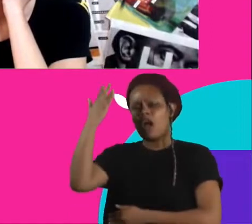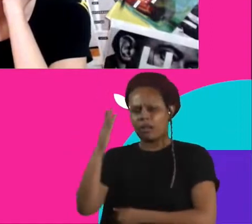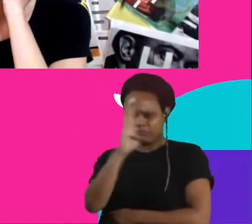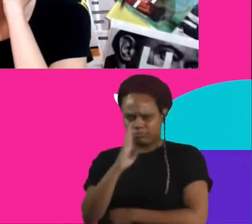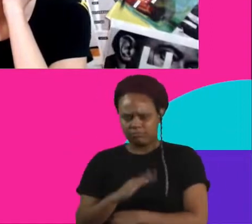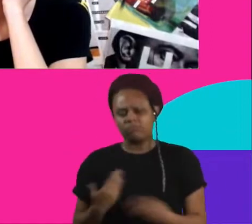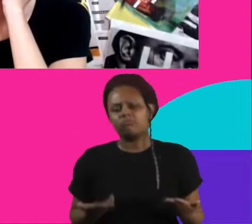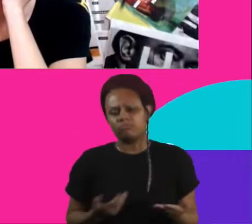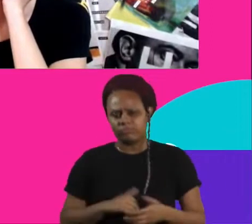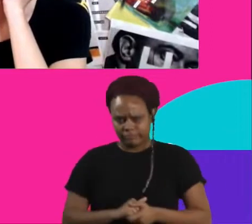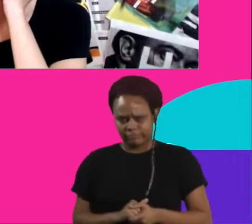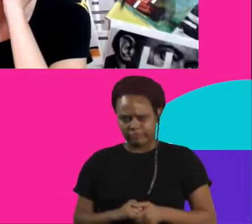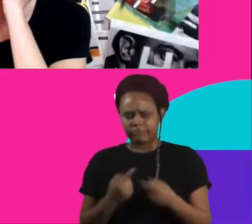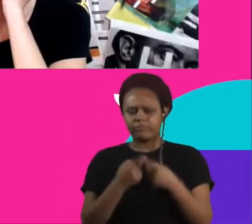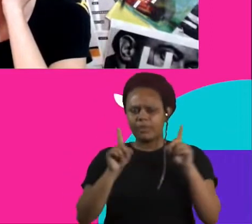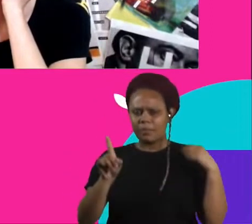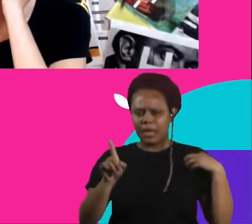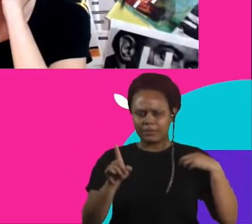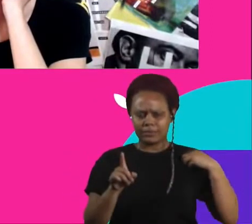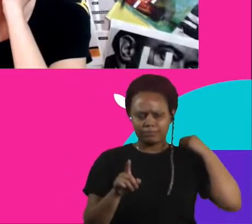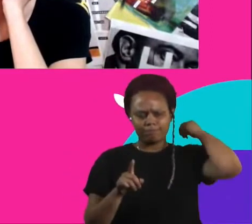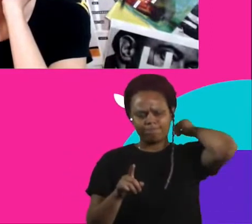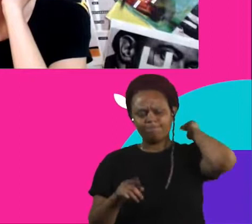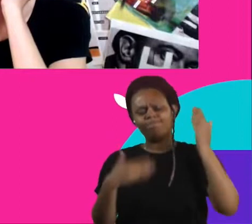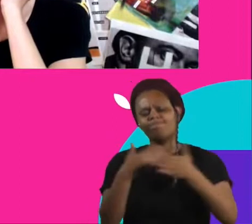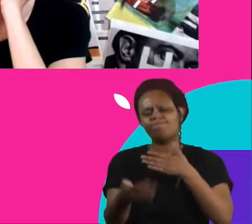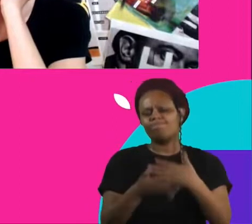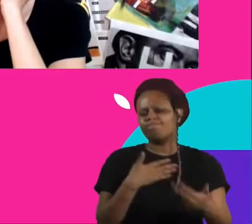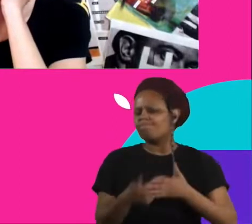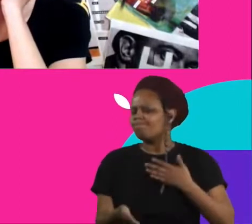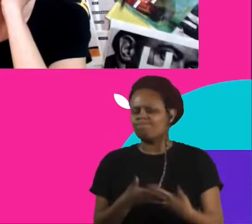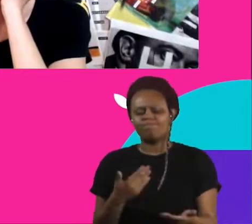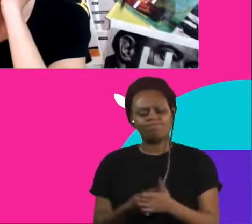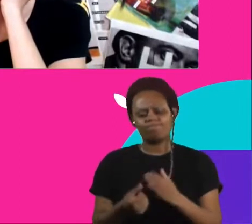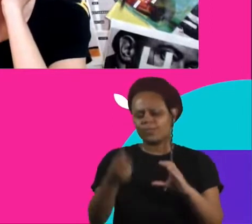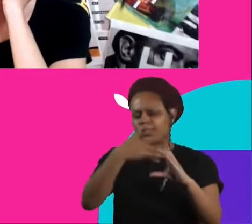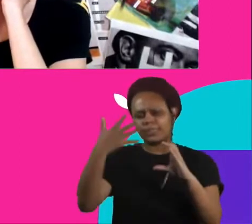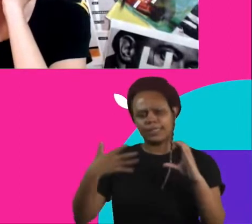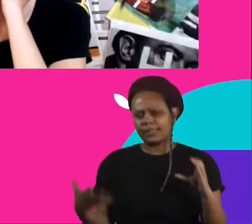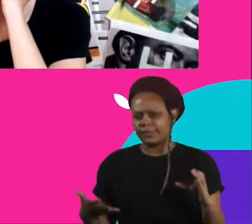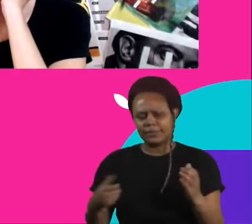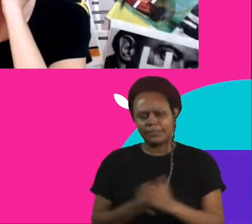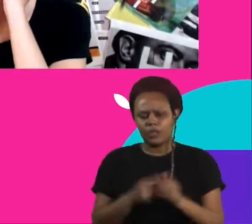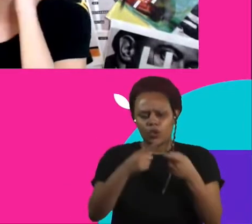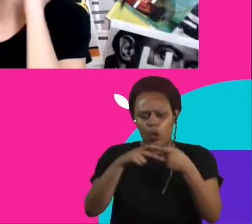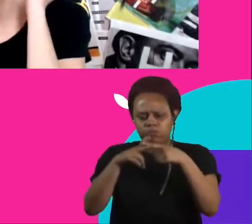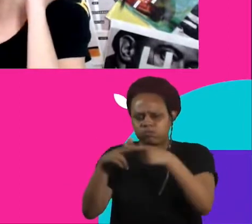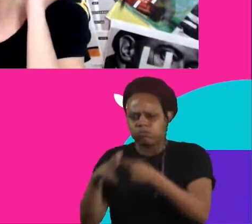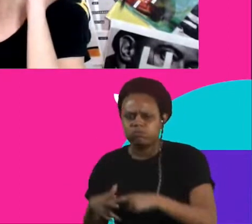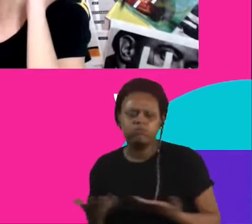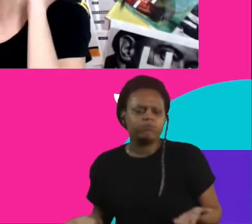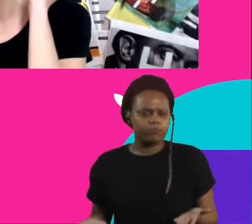amplo. Mas quer saber, independente da configuração aí que a gente dê para essa tomada de decisão, eu